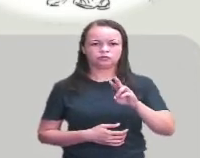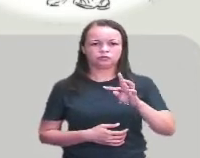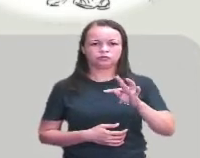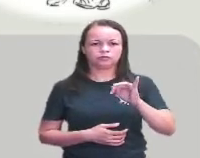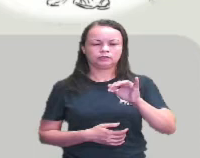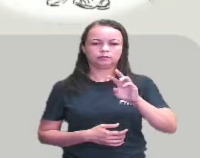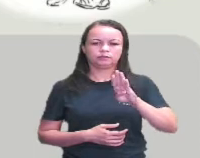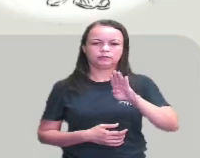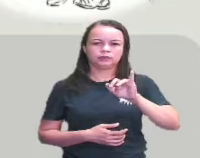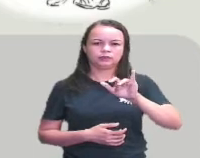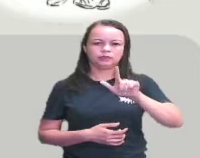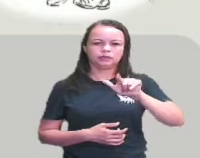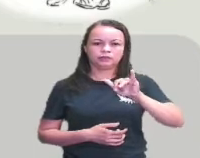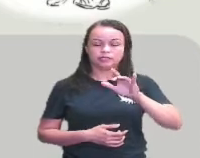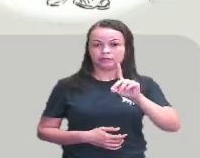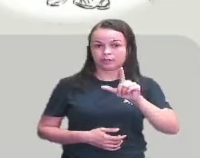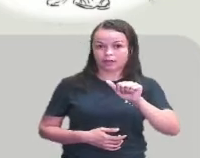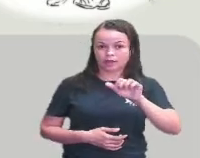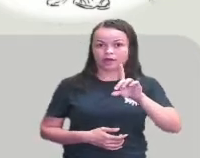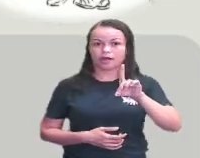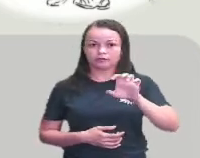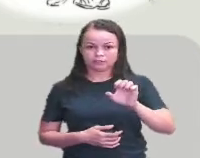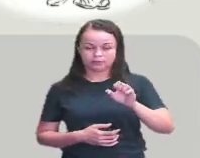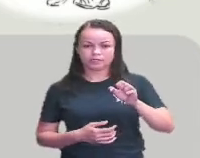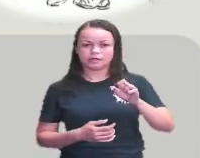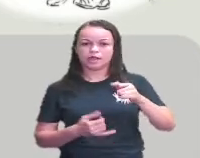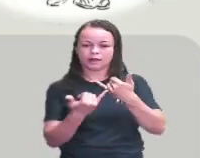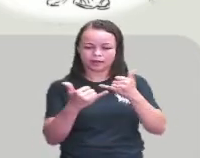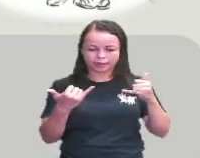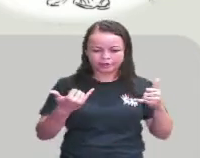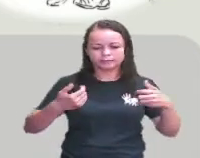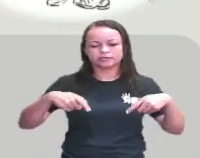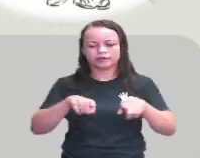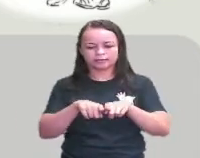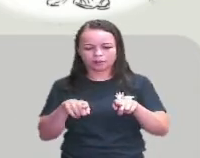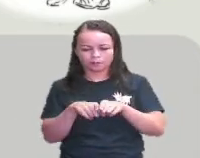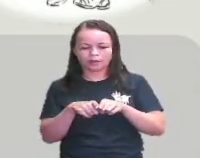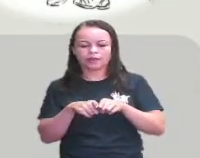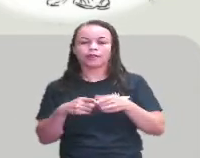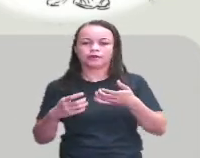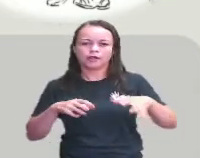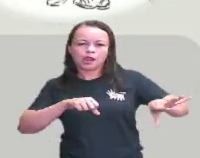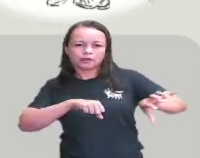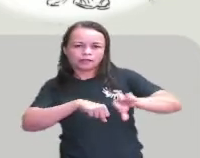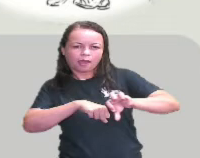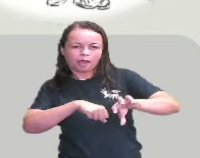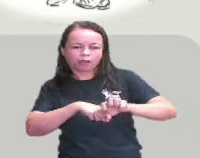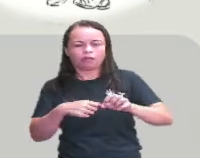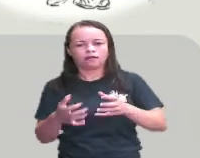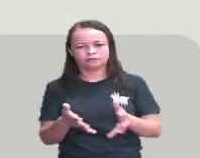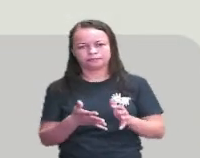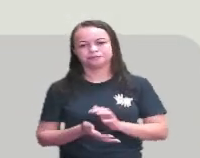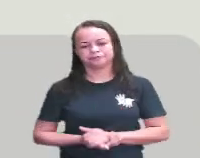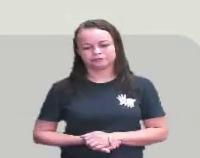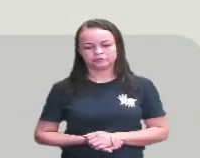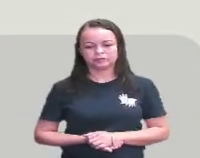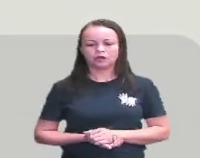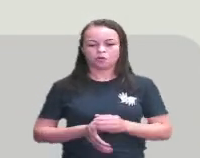condutibilidade elétrica e condutibilidade térmica. Vamos agora conhecer o conceito de densidade.